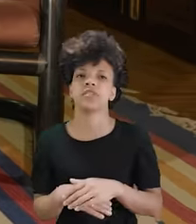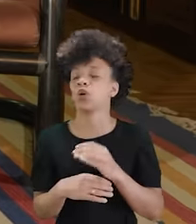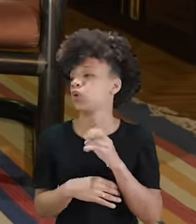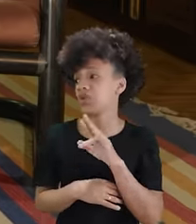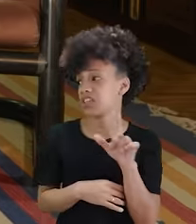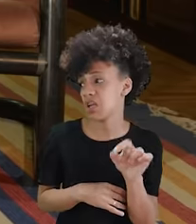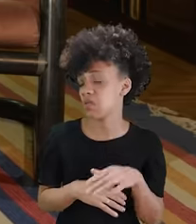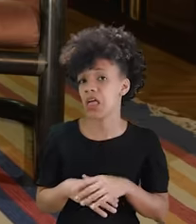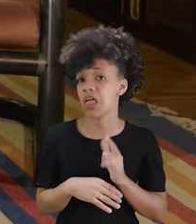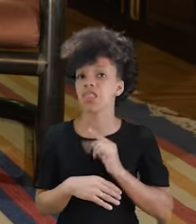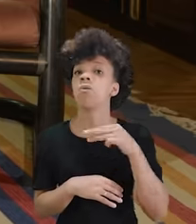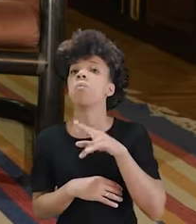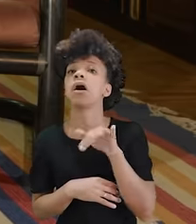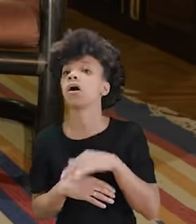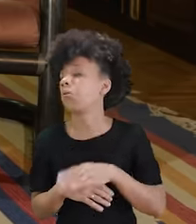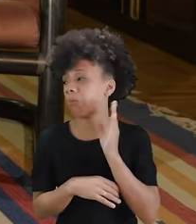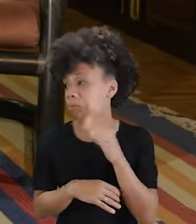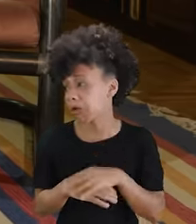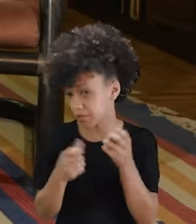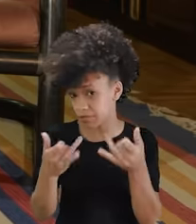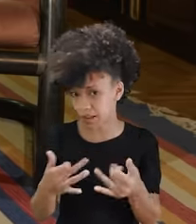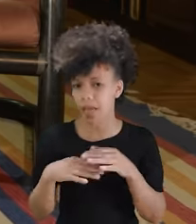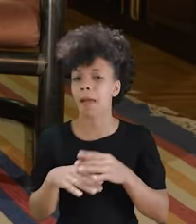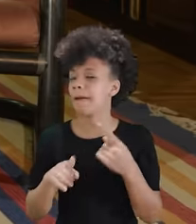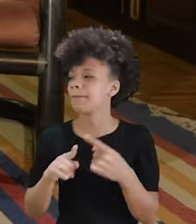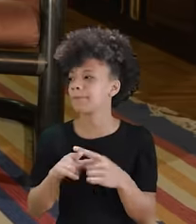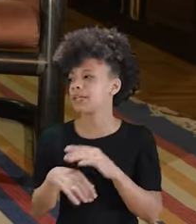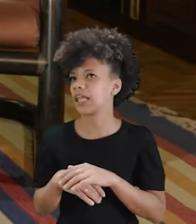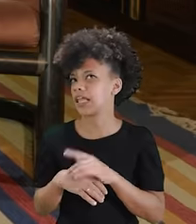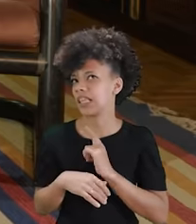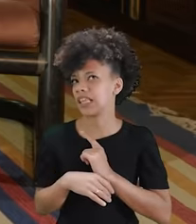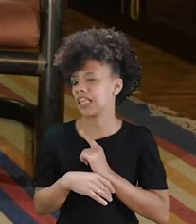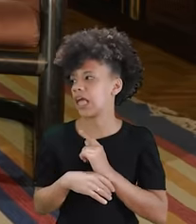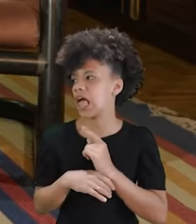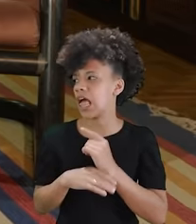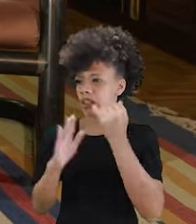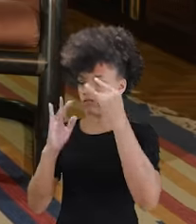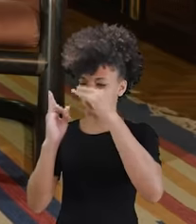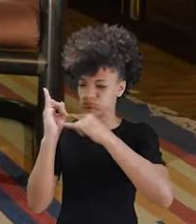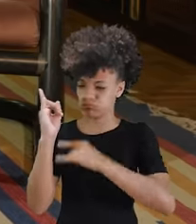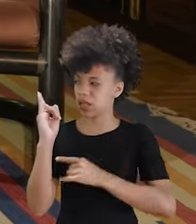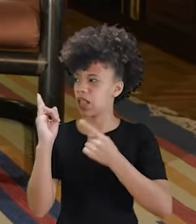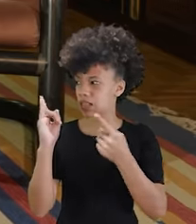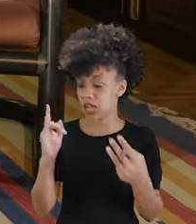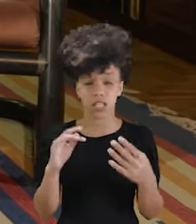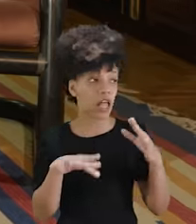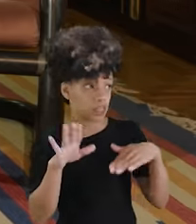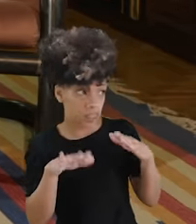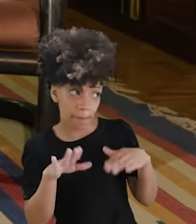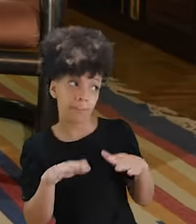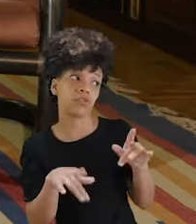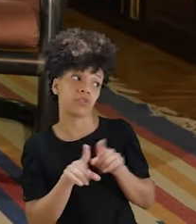cruzeiro tem gente que nunca vi ajude para o Marcão aí que é para explicar né eu o navio gerente lá tem 13 andares né que meio